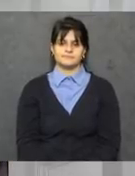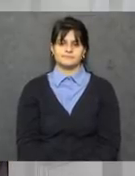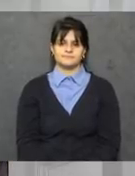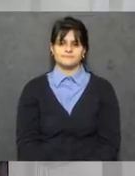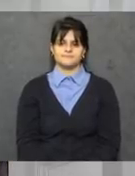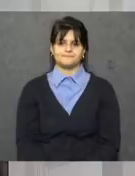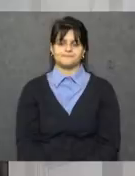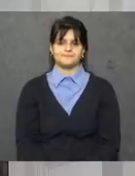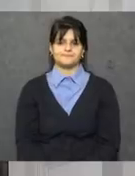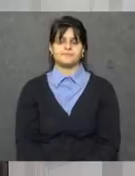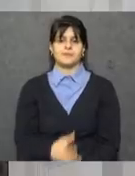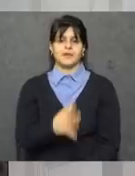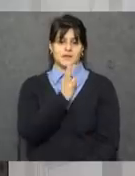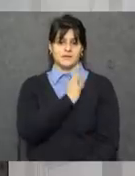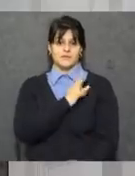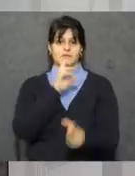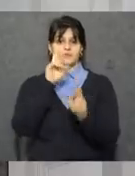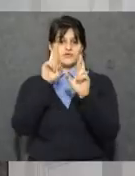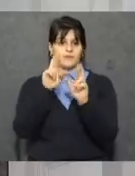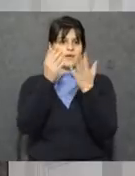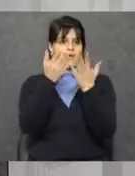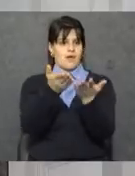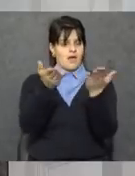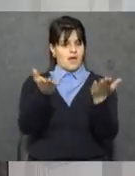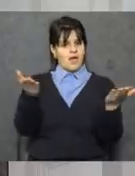O Senhor esteja convosco.